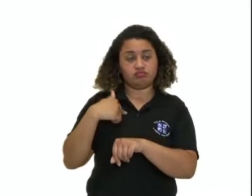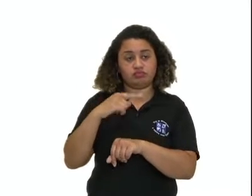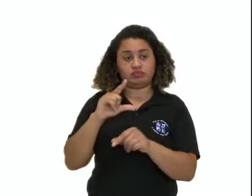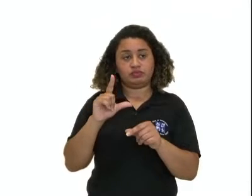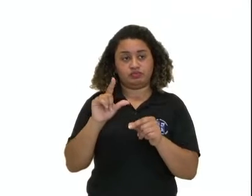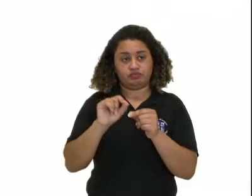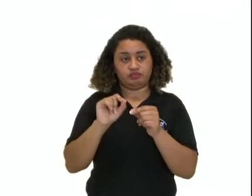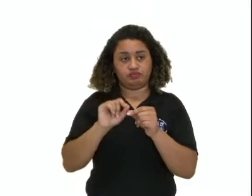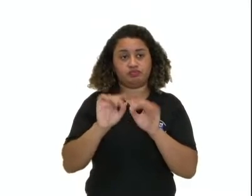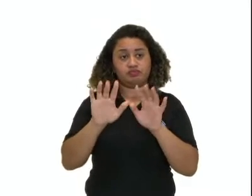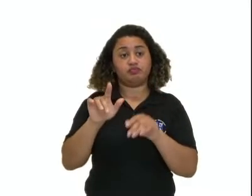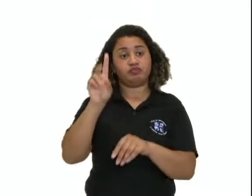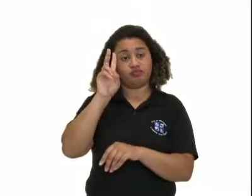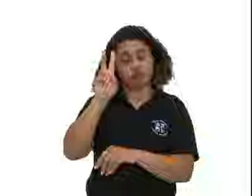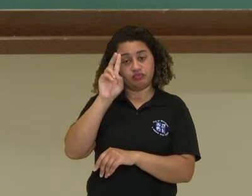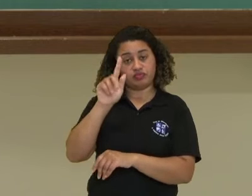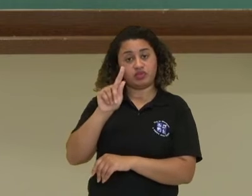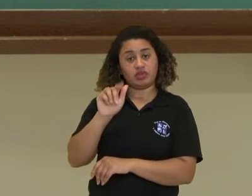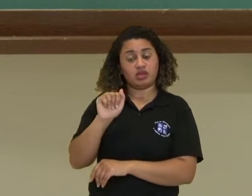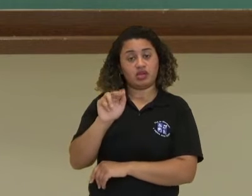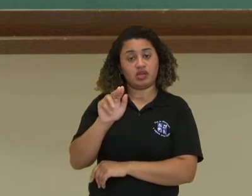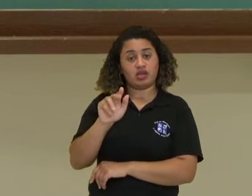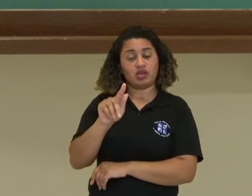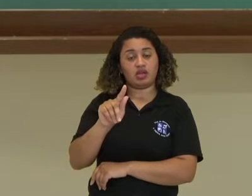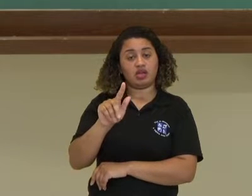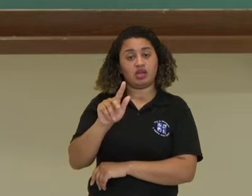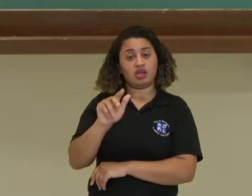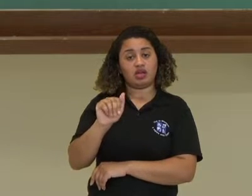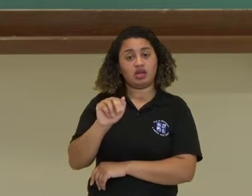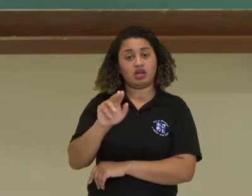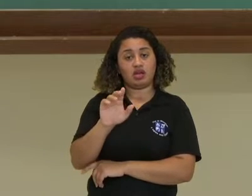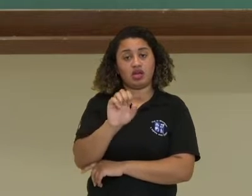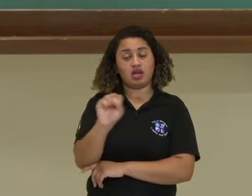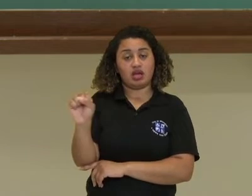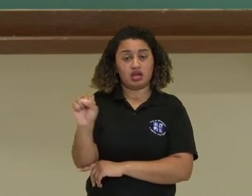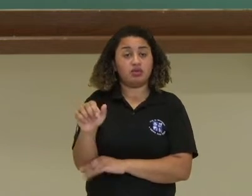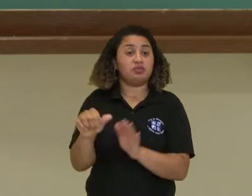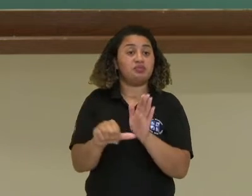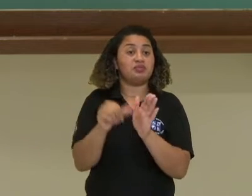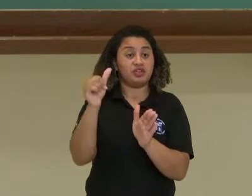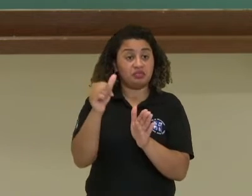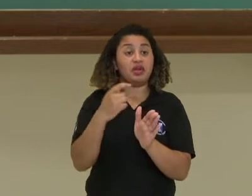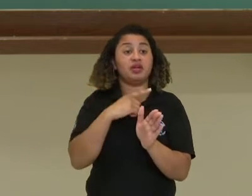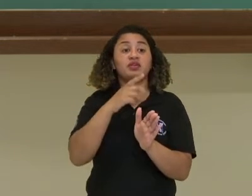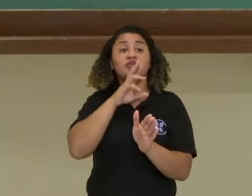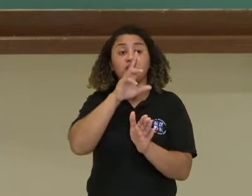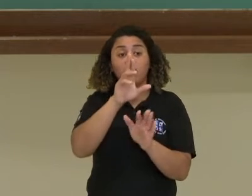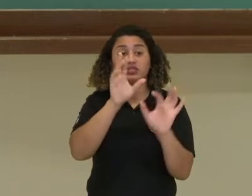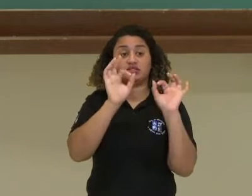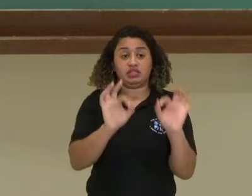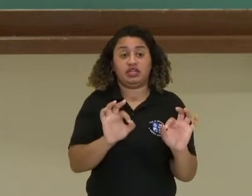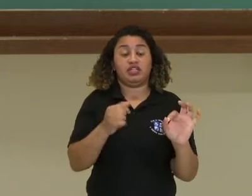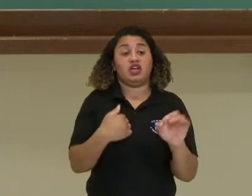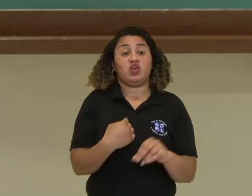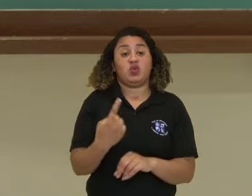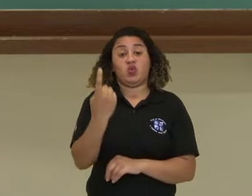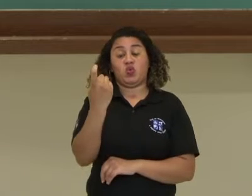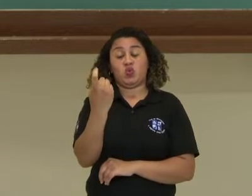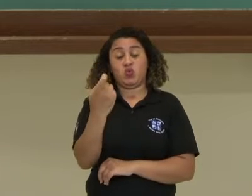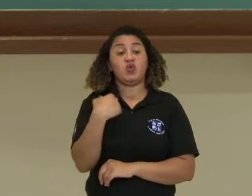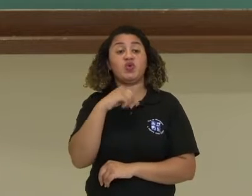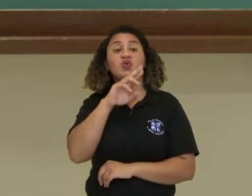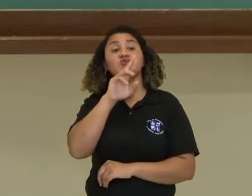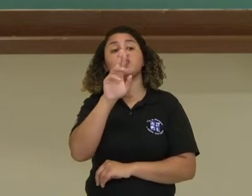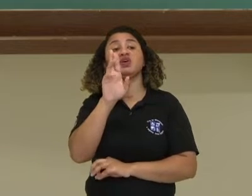Gauss, lembrando, pessoal, ele foi o primeiro que deu a resposta e o único que deu a resposta correta. Então, os planos do professor,